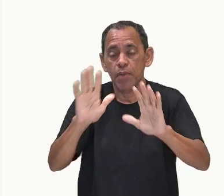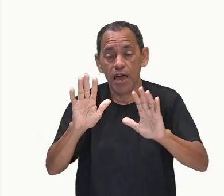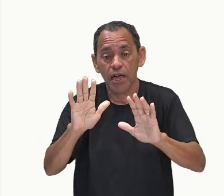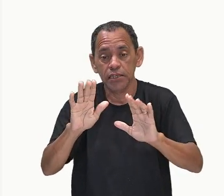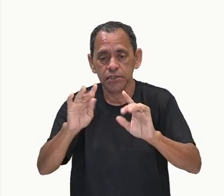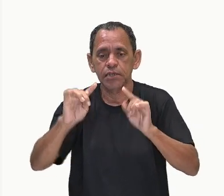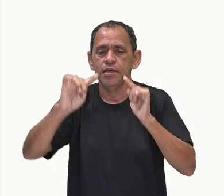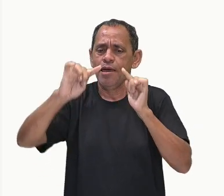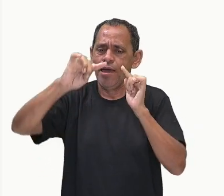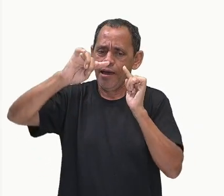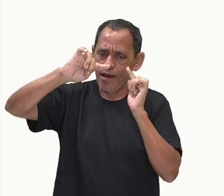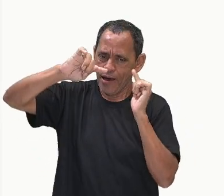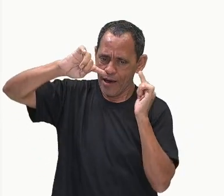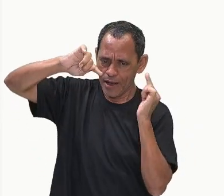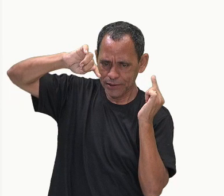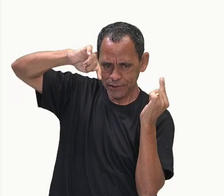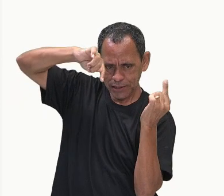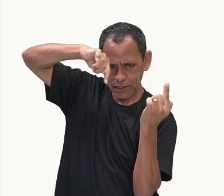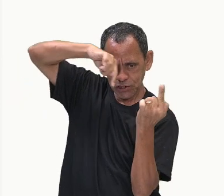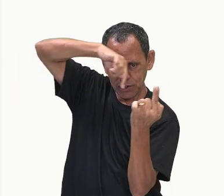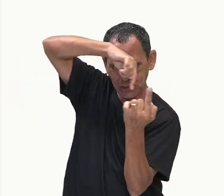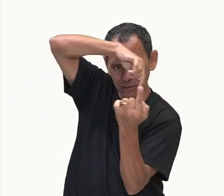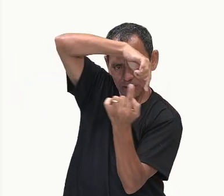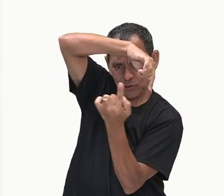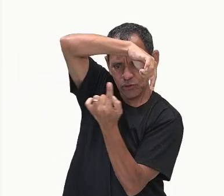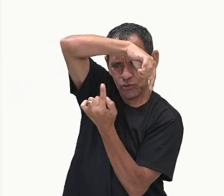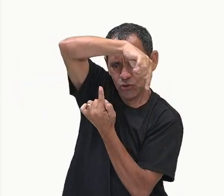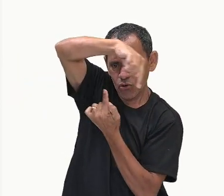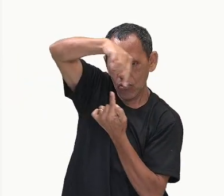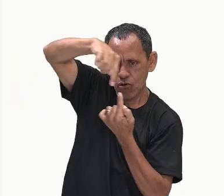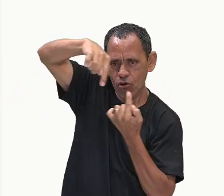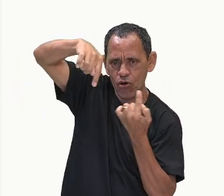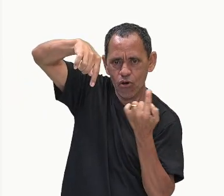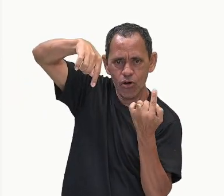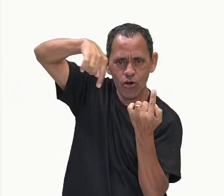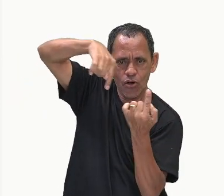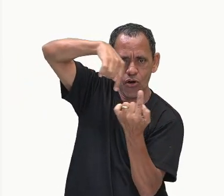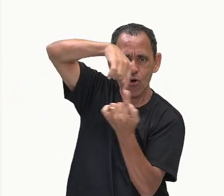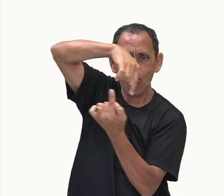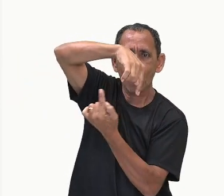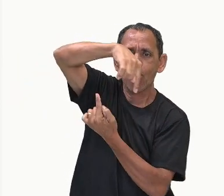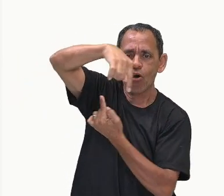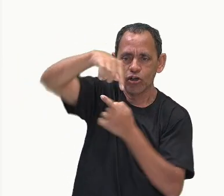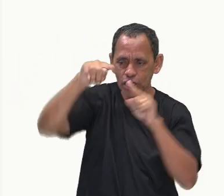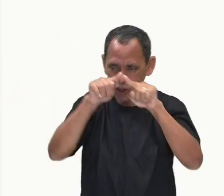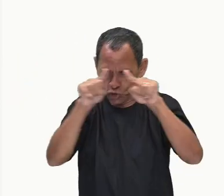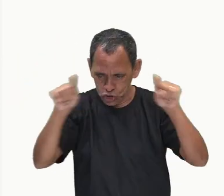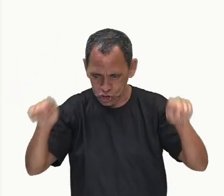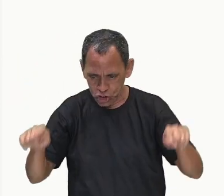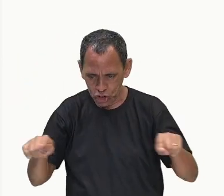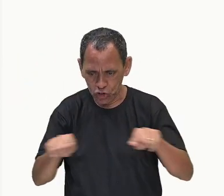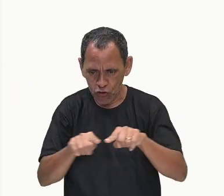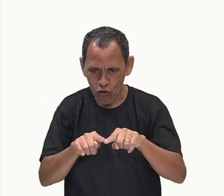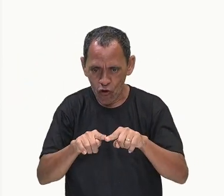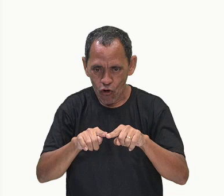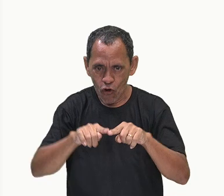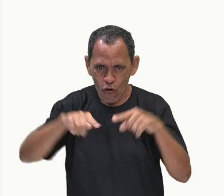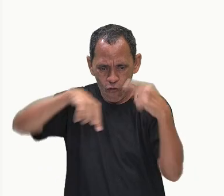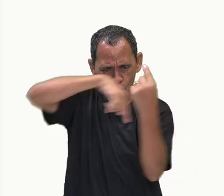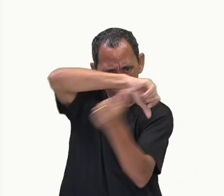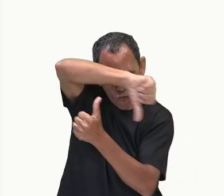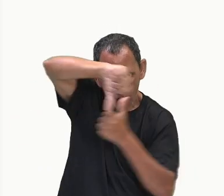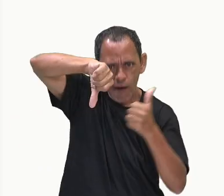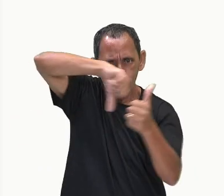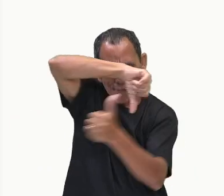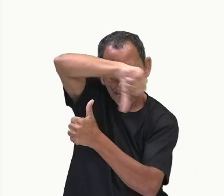né? A trajetória que esse retângulo faz em torno desse eixo virtualmente